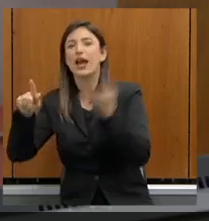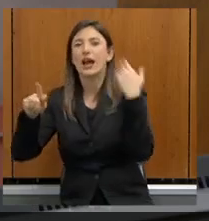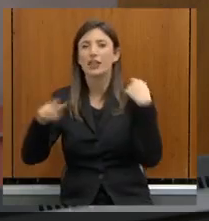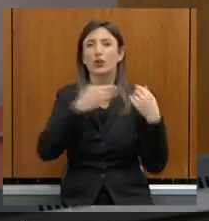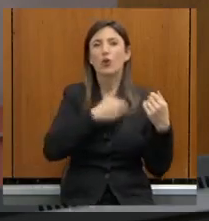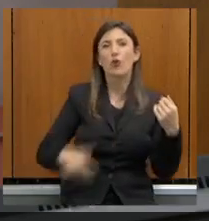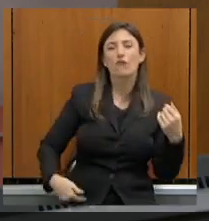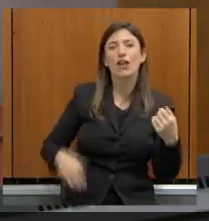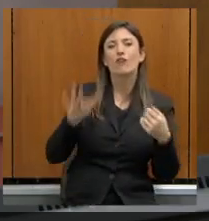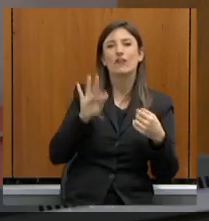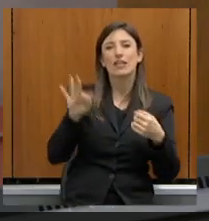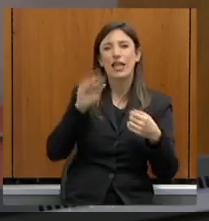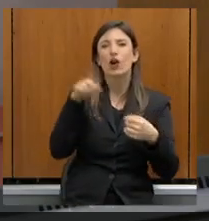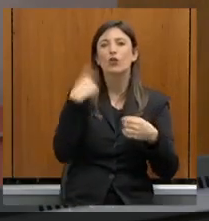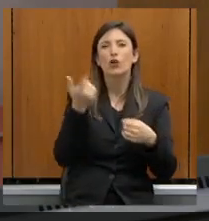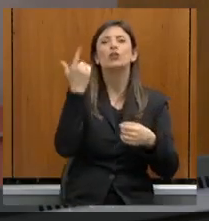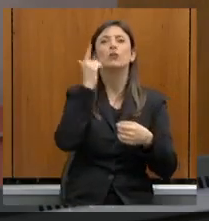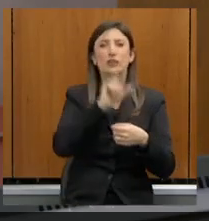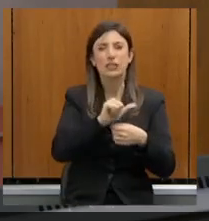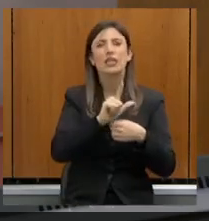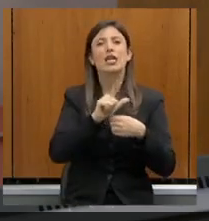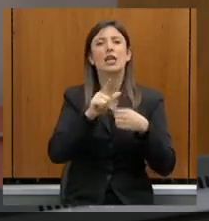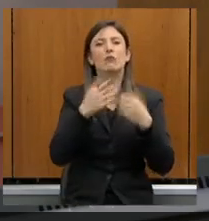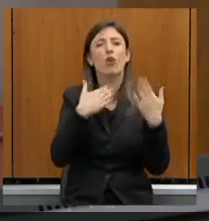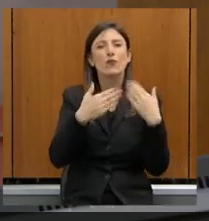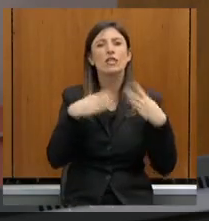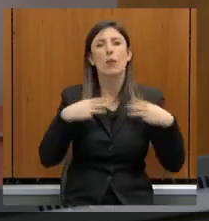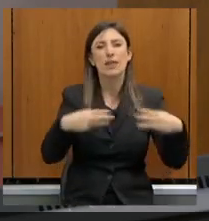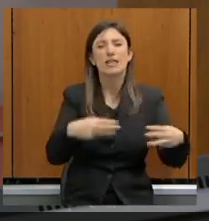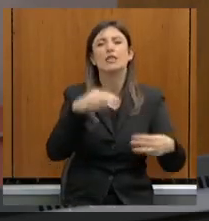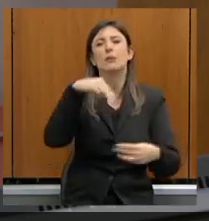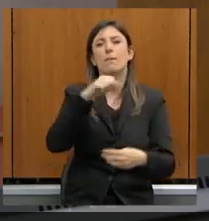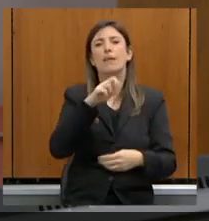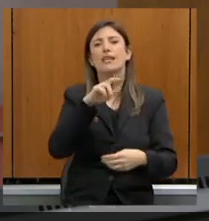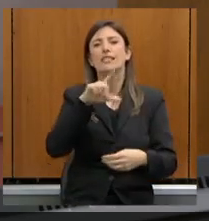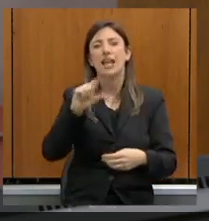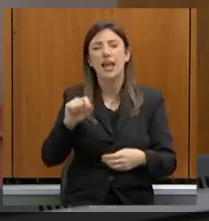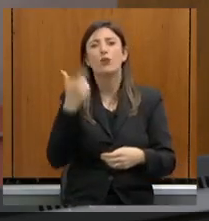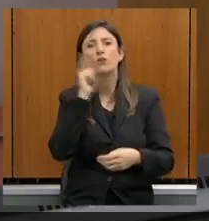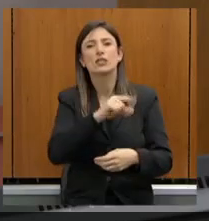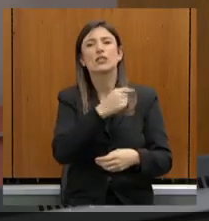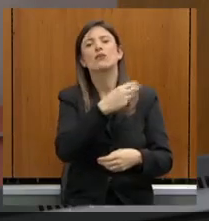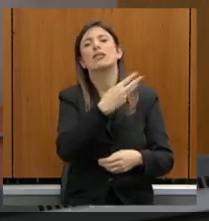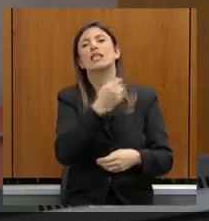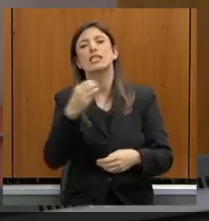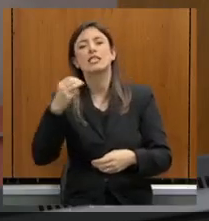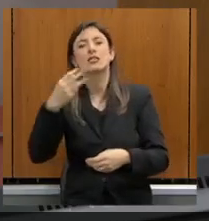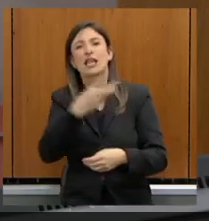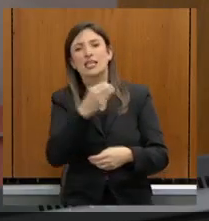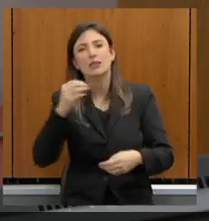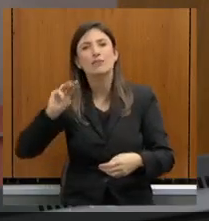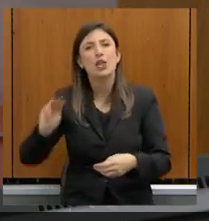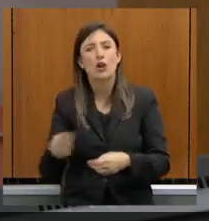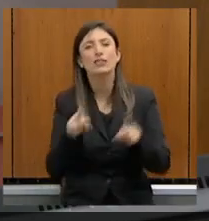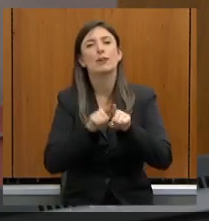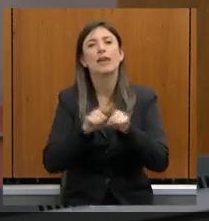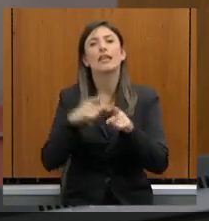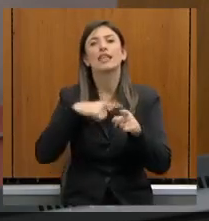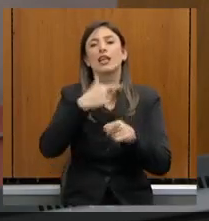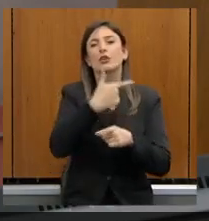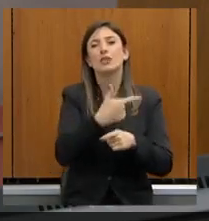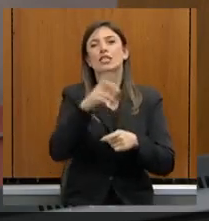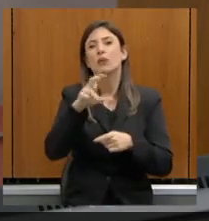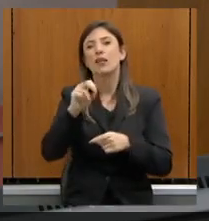Marcelo Alvaro Antônio, 300 milhões, 250 milhões estão no mercado e restam então,